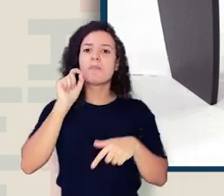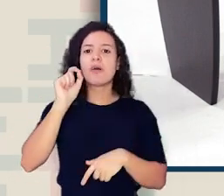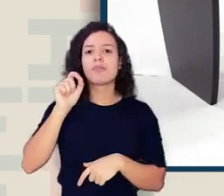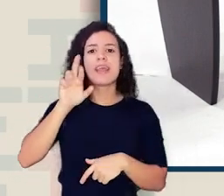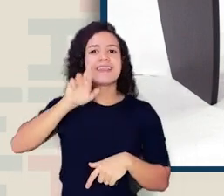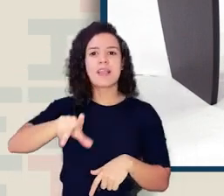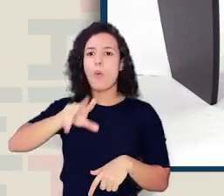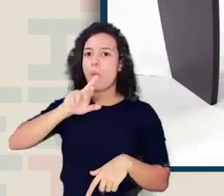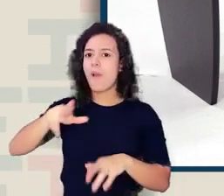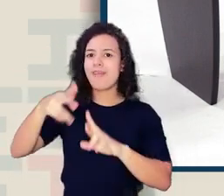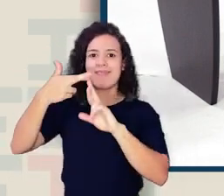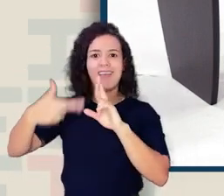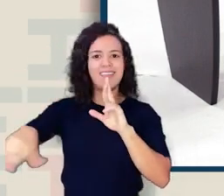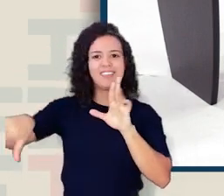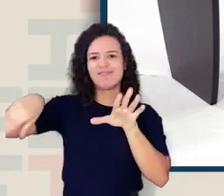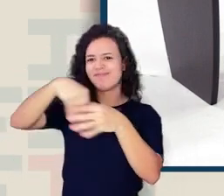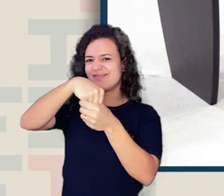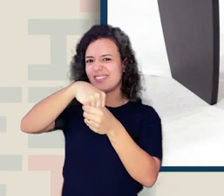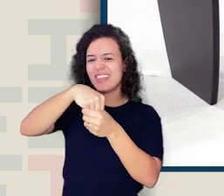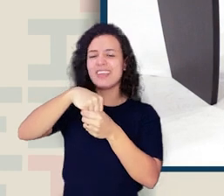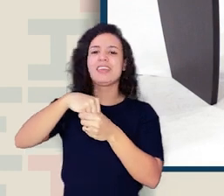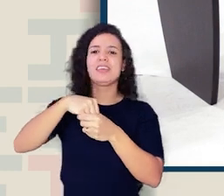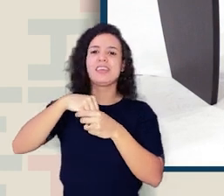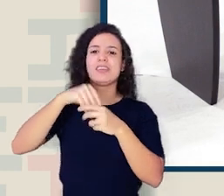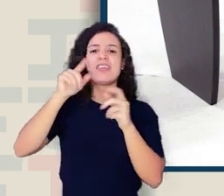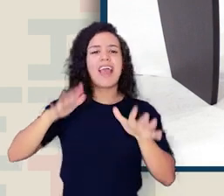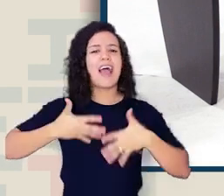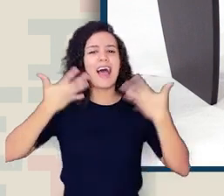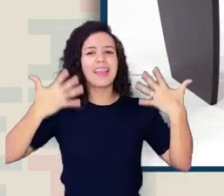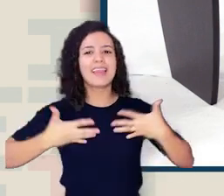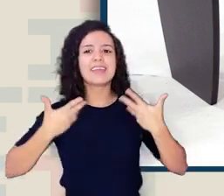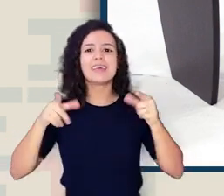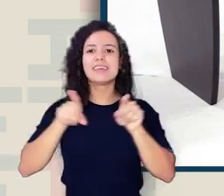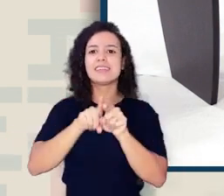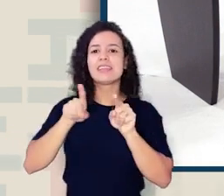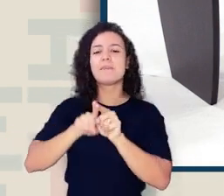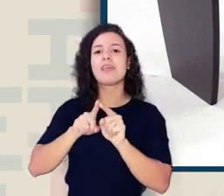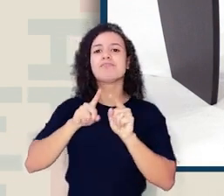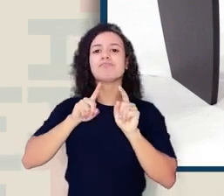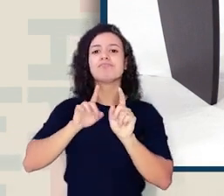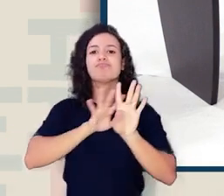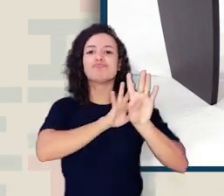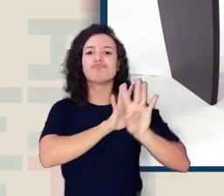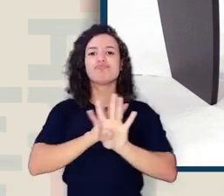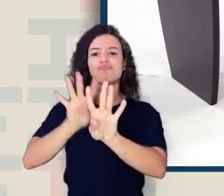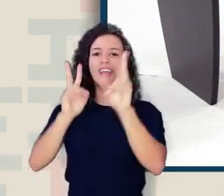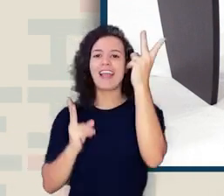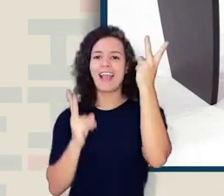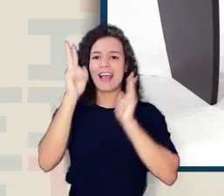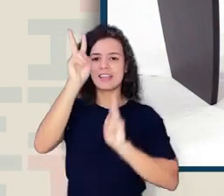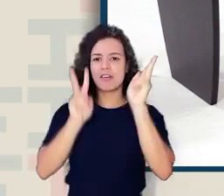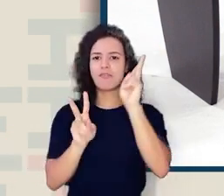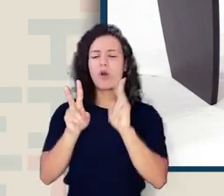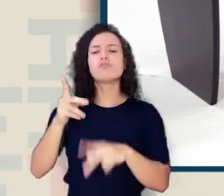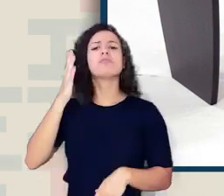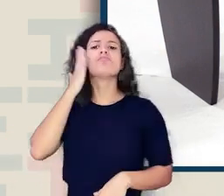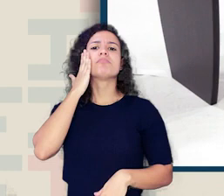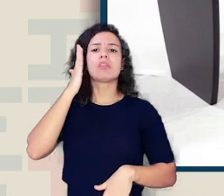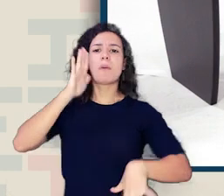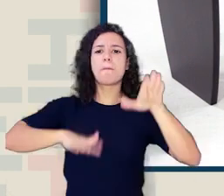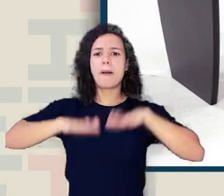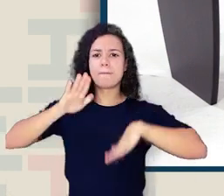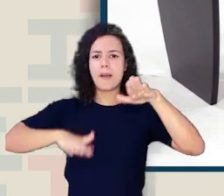brincadeira profana de rua, de alegria e de desfiles carnavalescos. Daí nós vamos entender que não